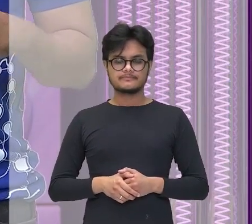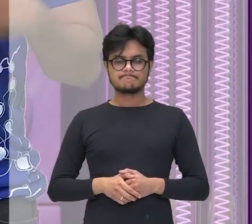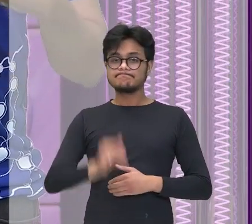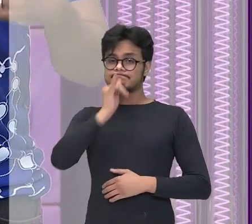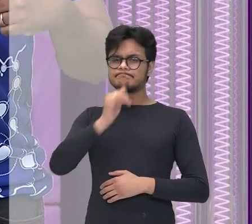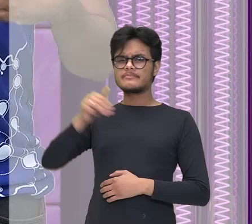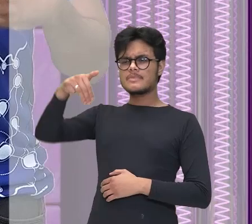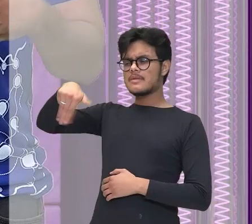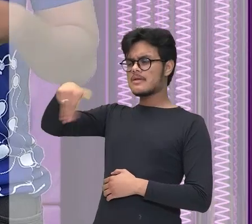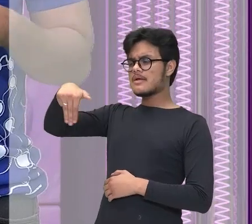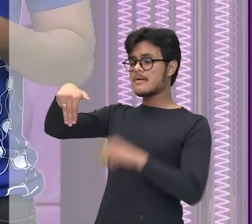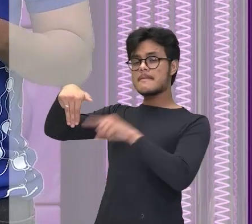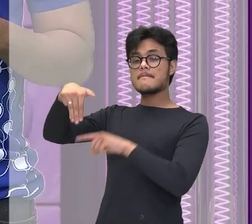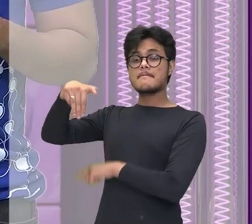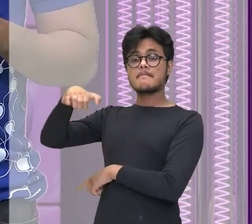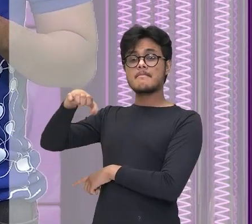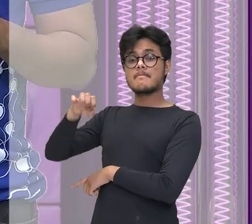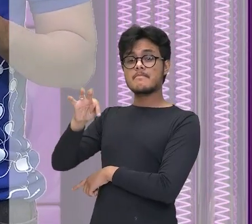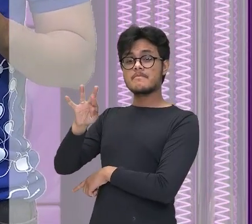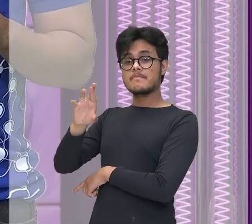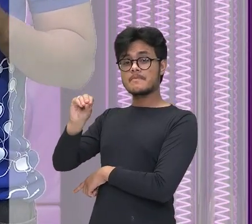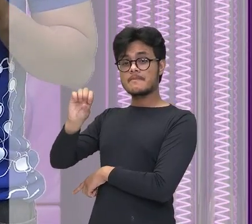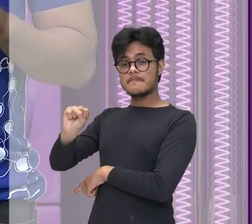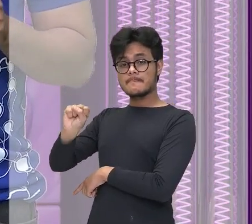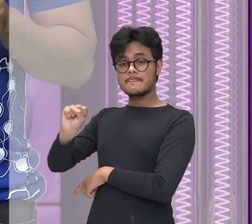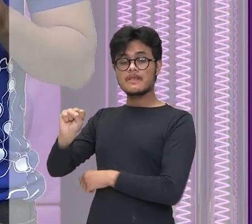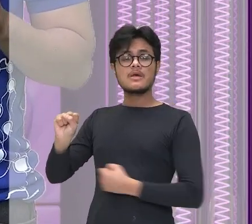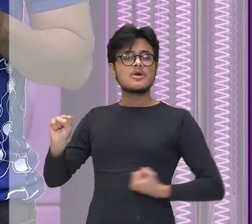metros, então eu vou ter um número com